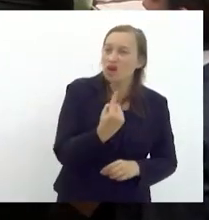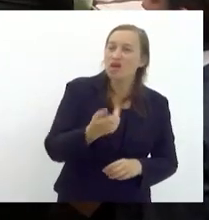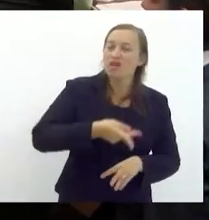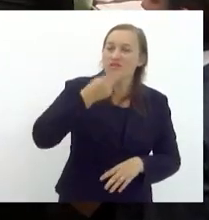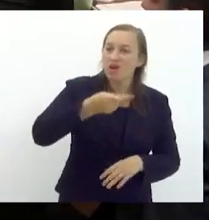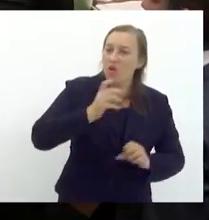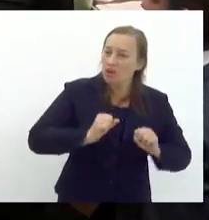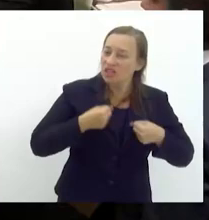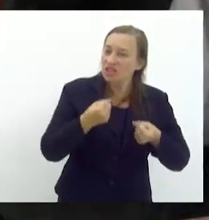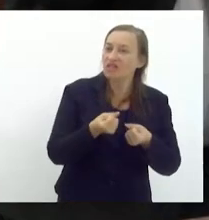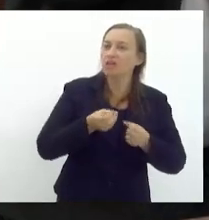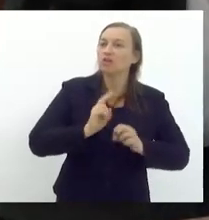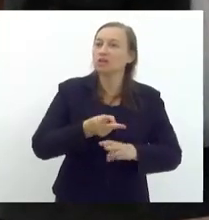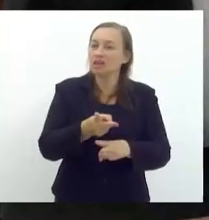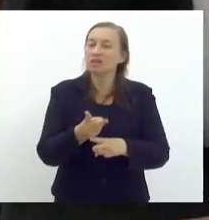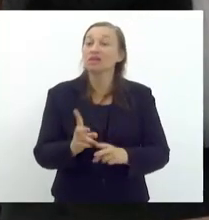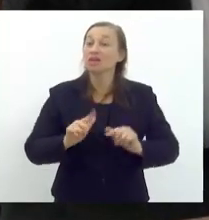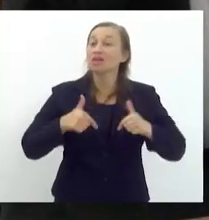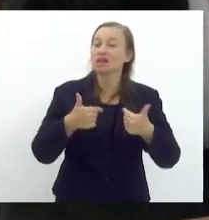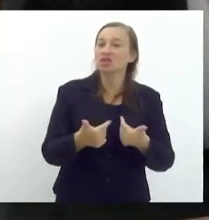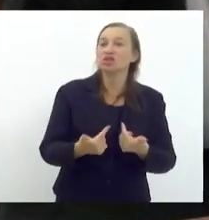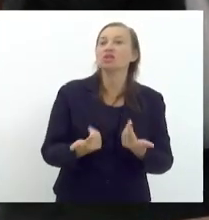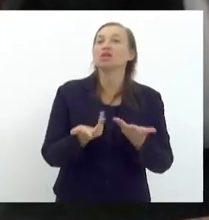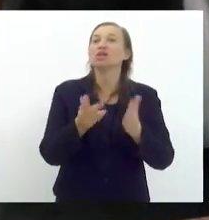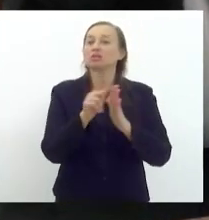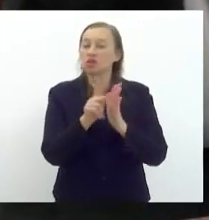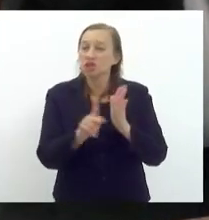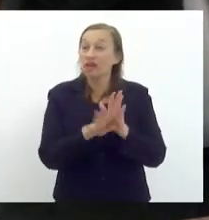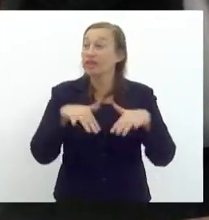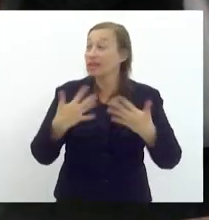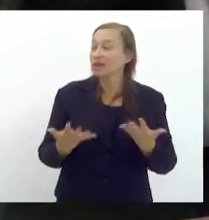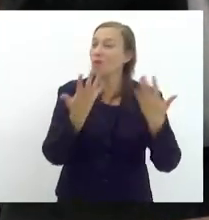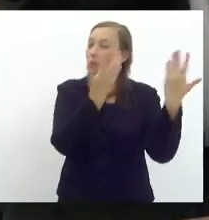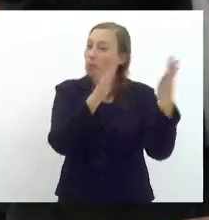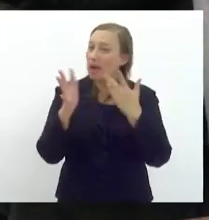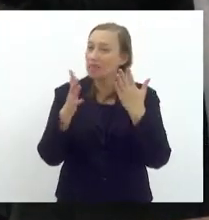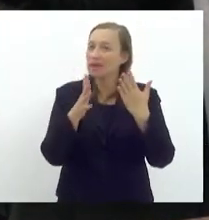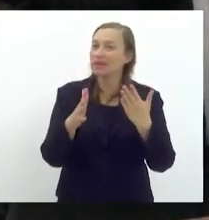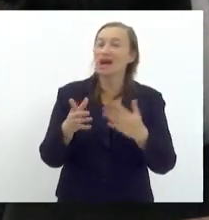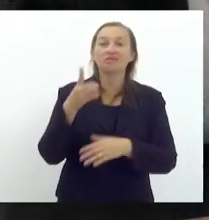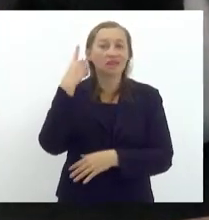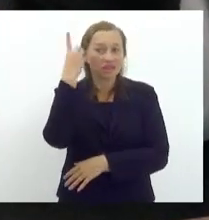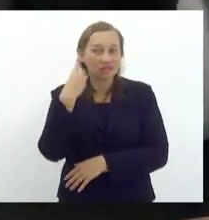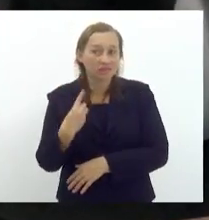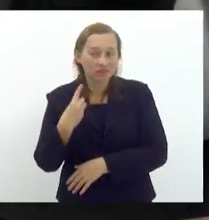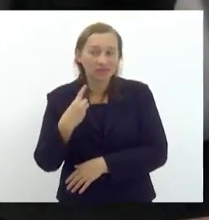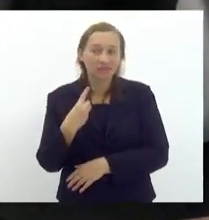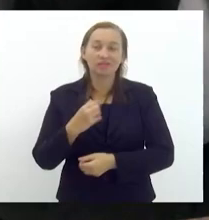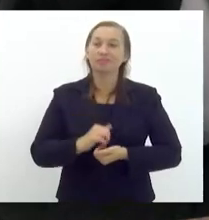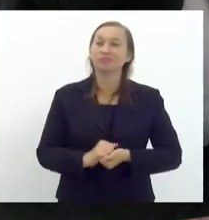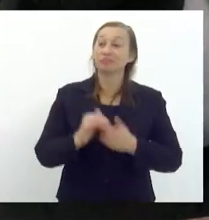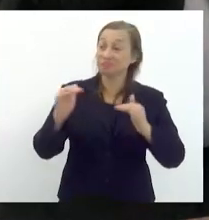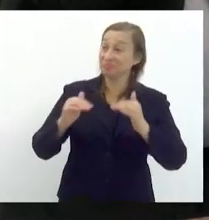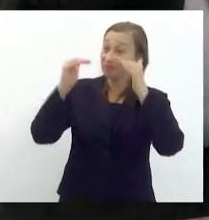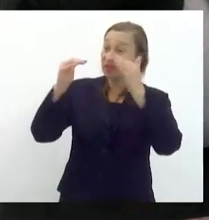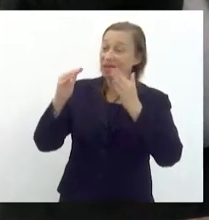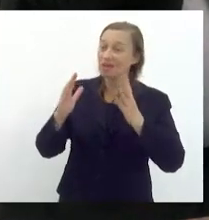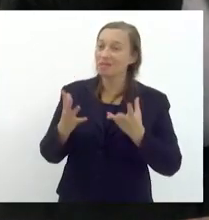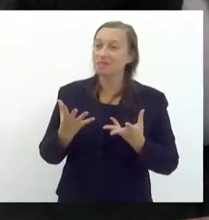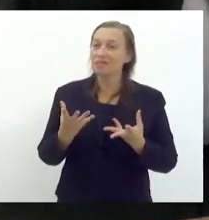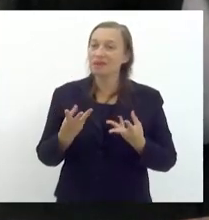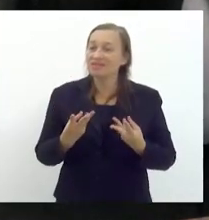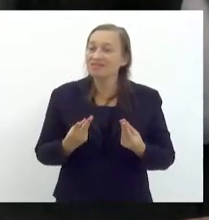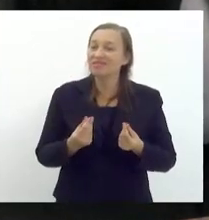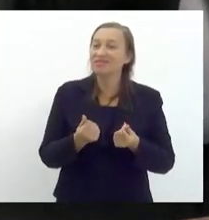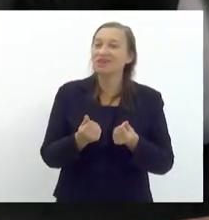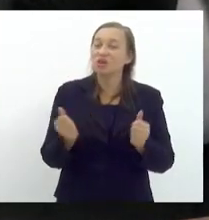sempre a defesa permanente dessa ação desse projeto então o cara que saudável essa excelência pela delicadeza junto ao